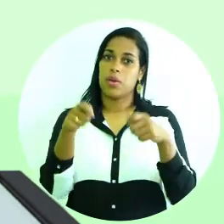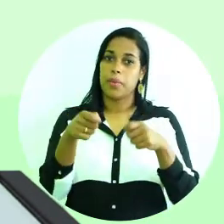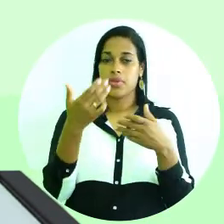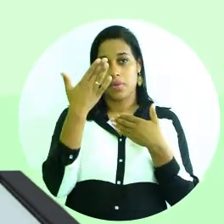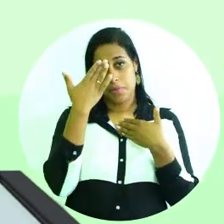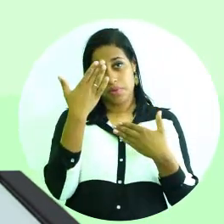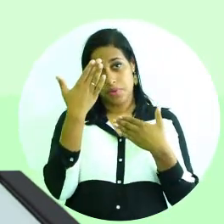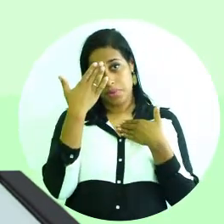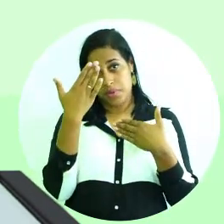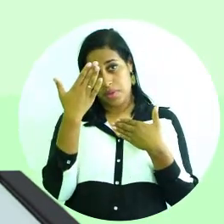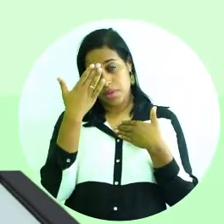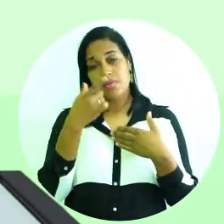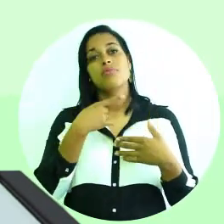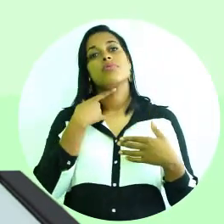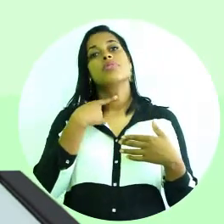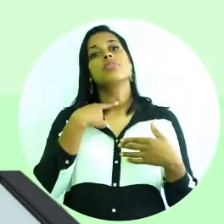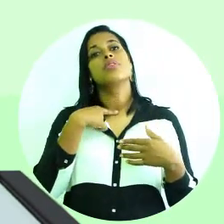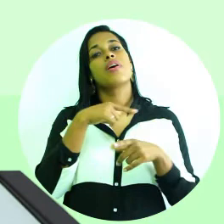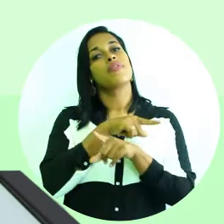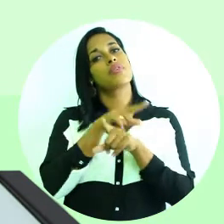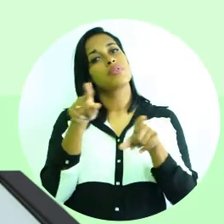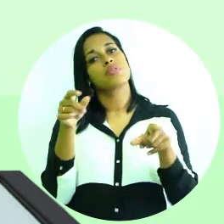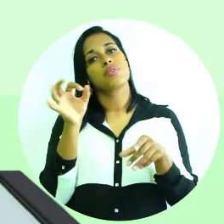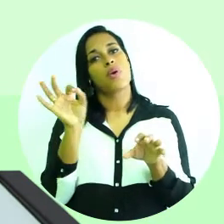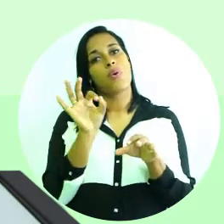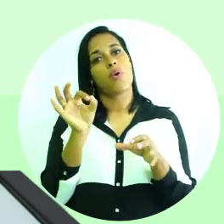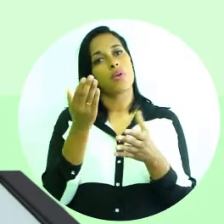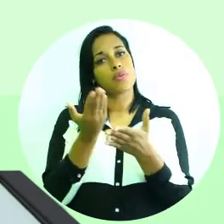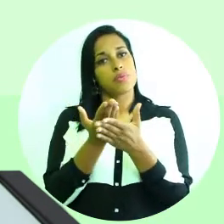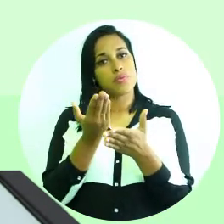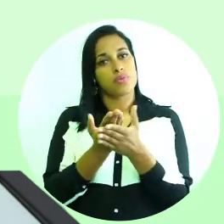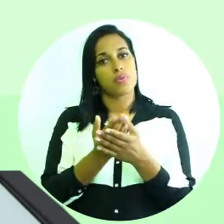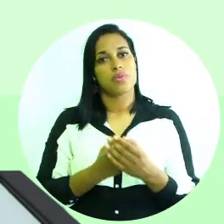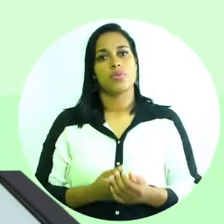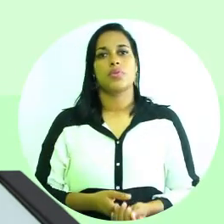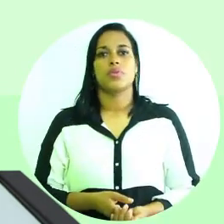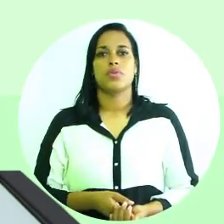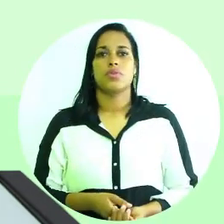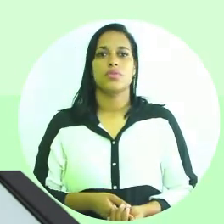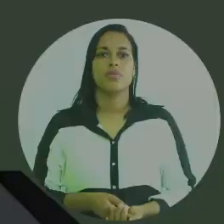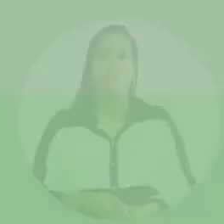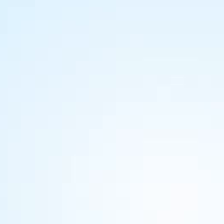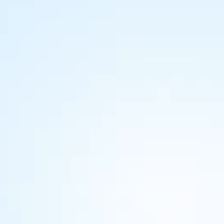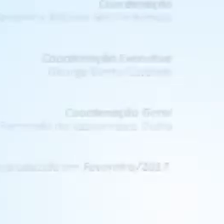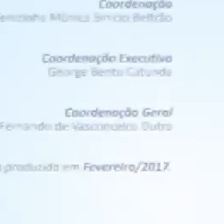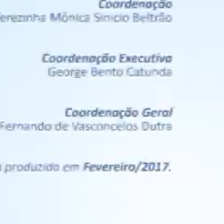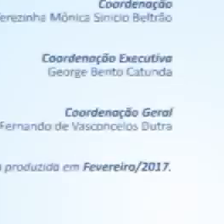competência. Muito obrigado. Desejamos a você um ótimo estudo.